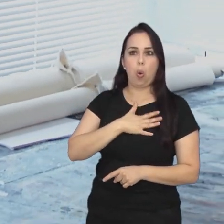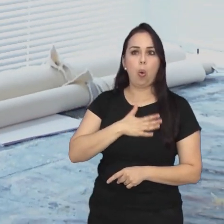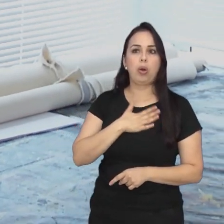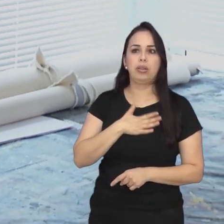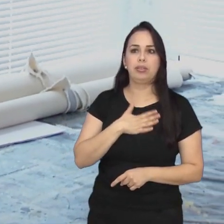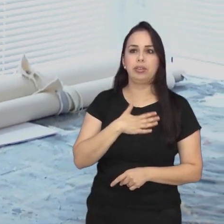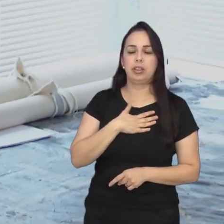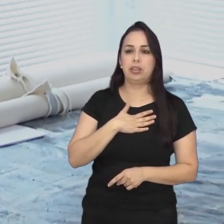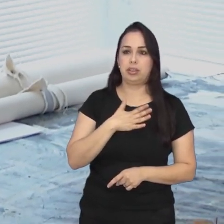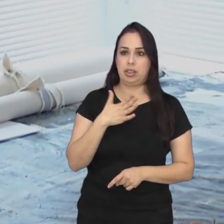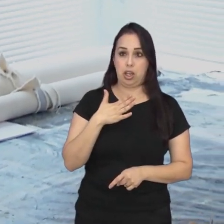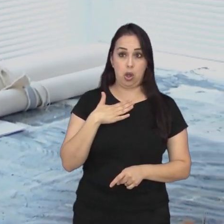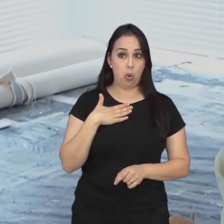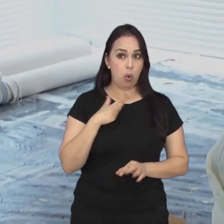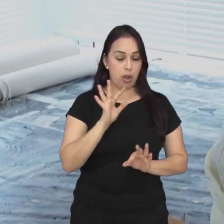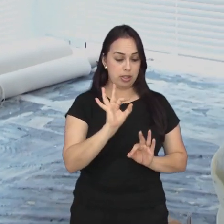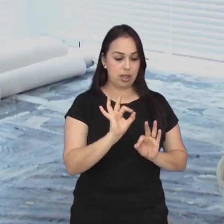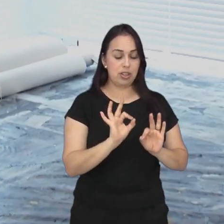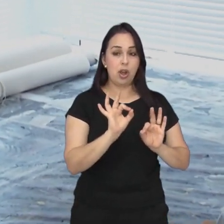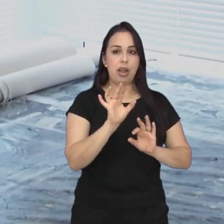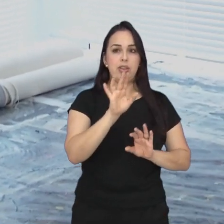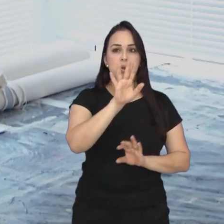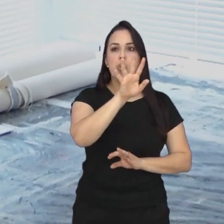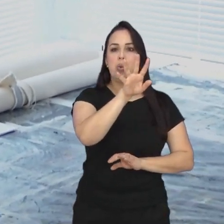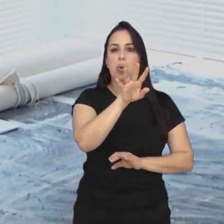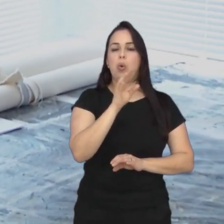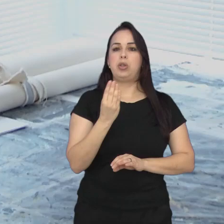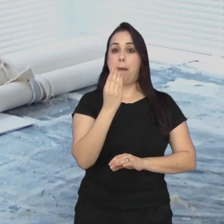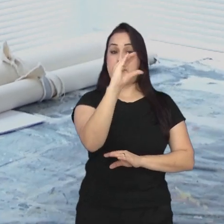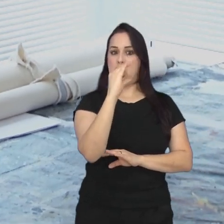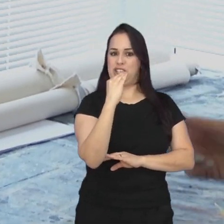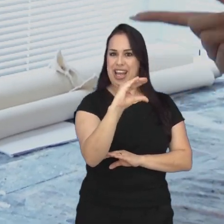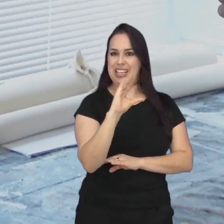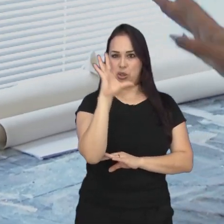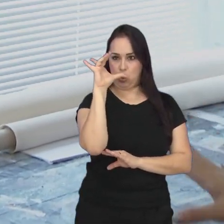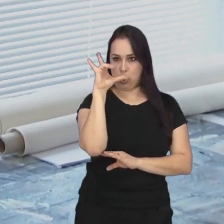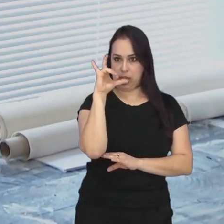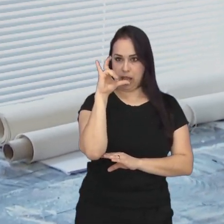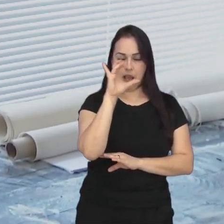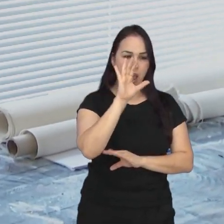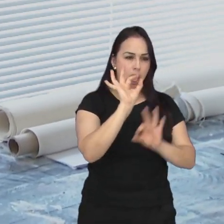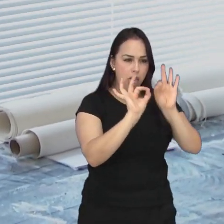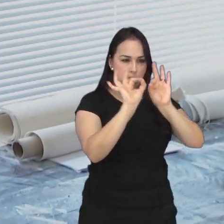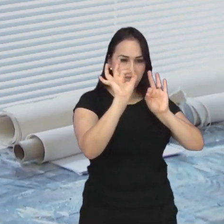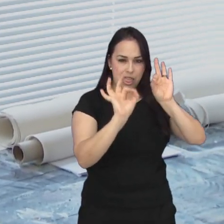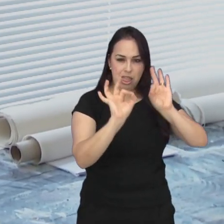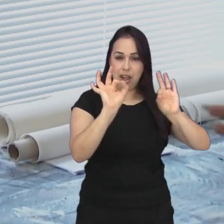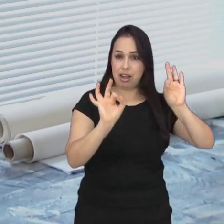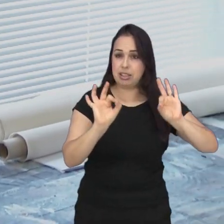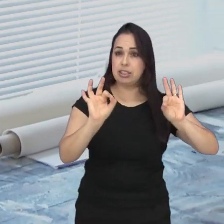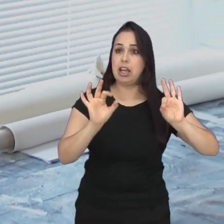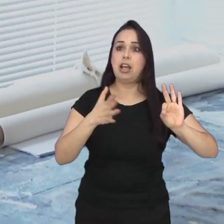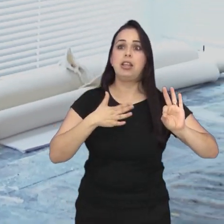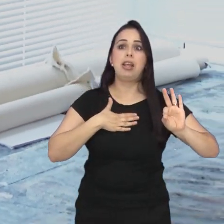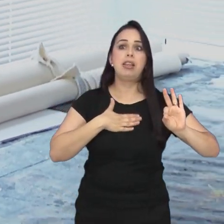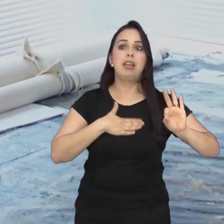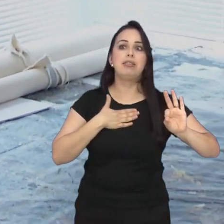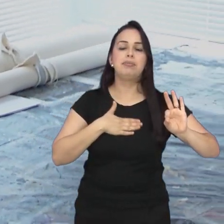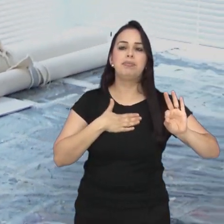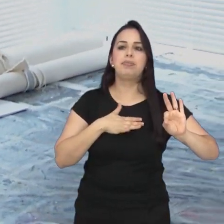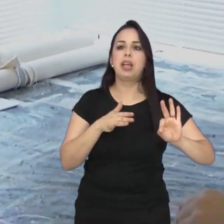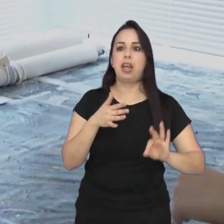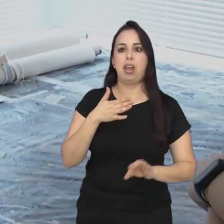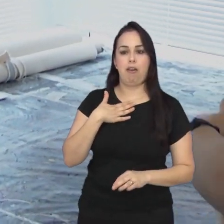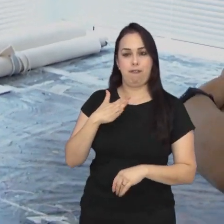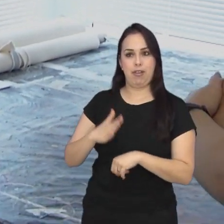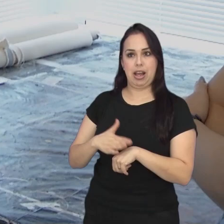gosto bastante de organizar o meu Instagram, né? Eu vi o Instagram, é bem legal, a gente tem bastante coisa. Eu tenho muita